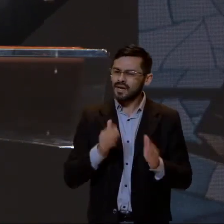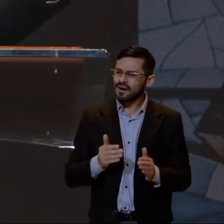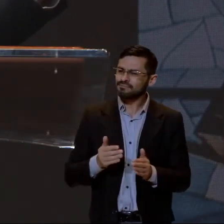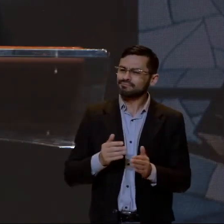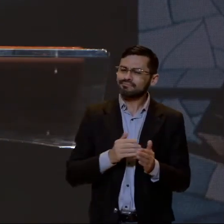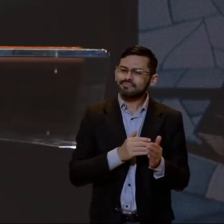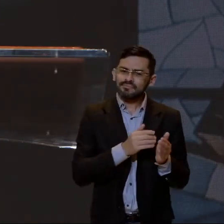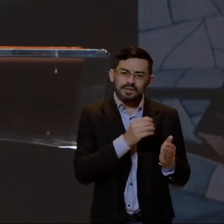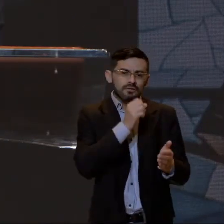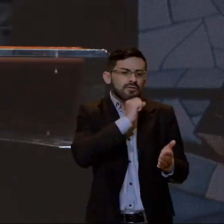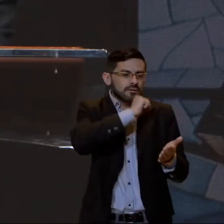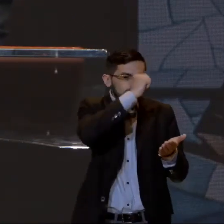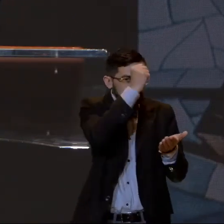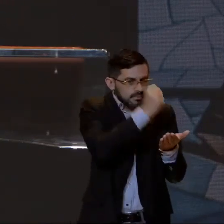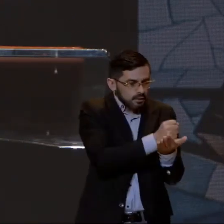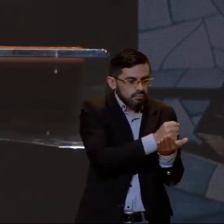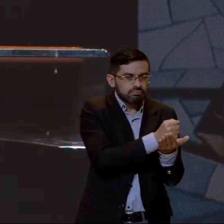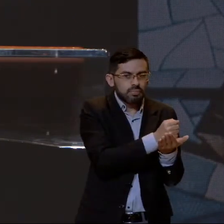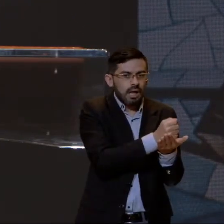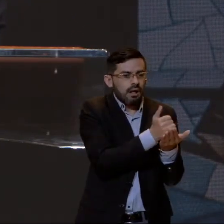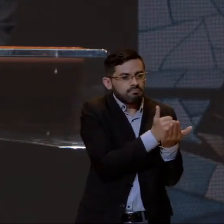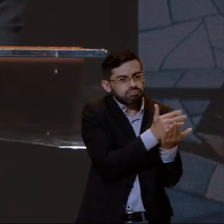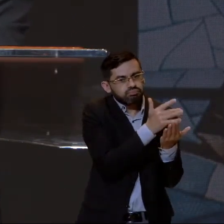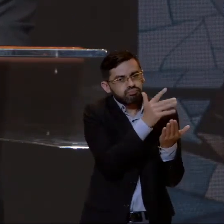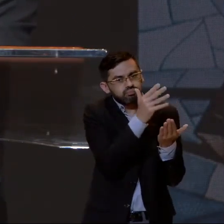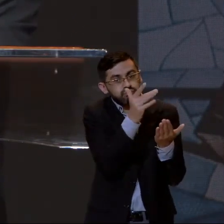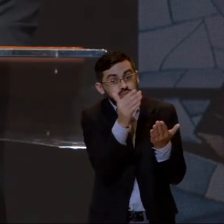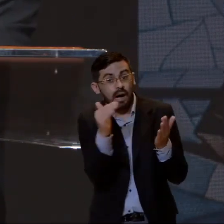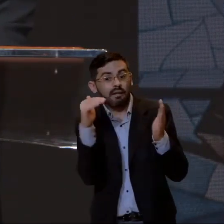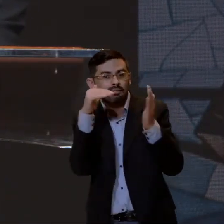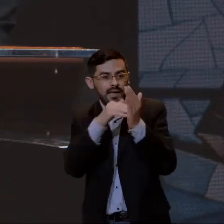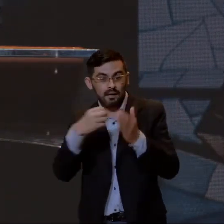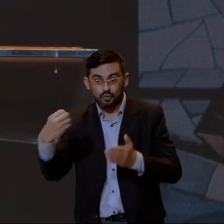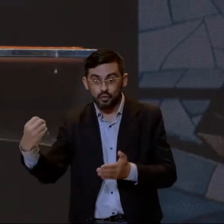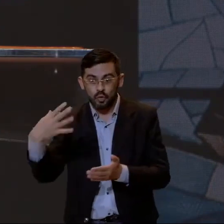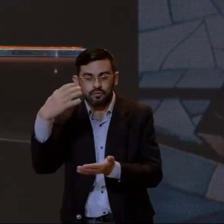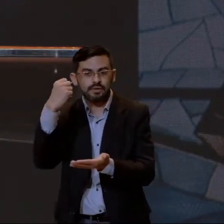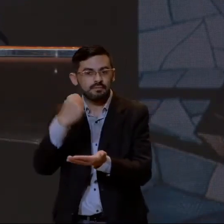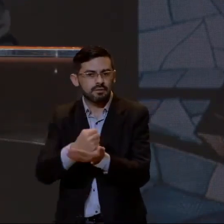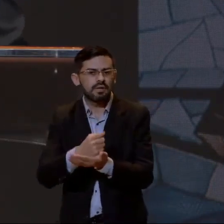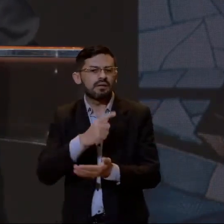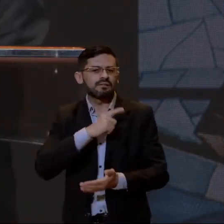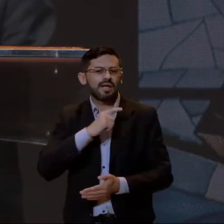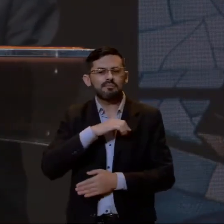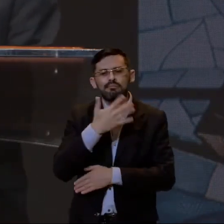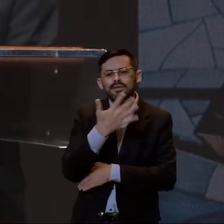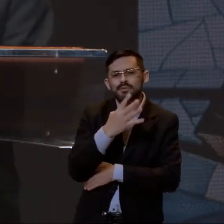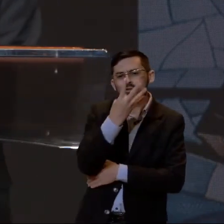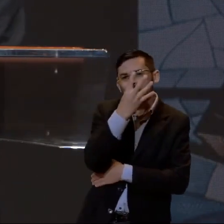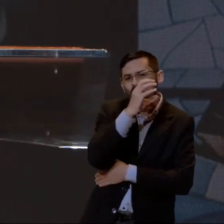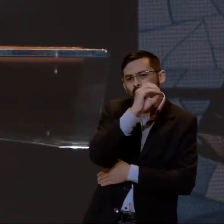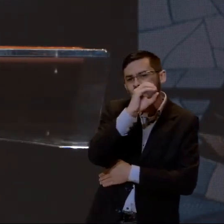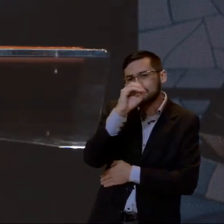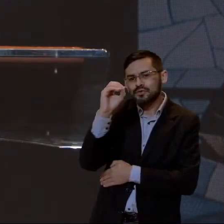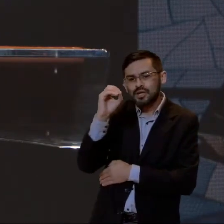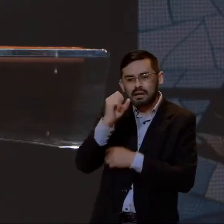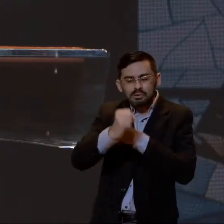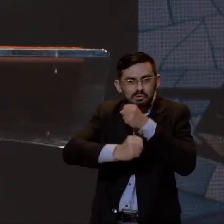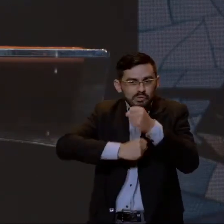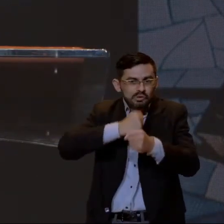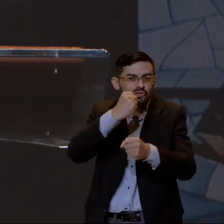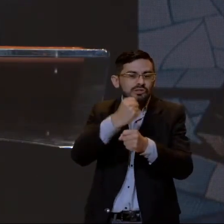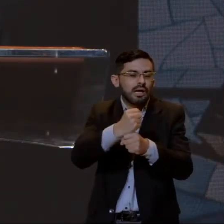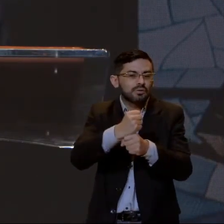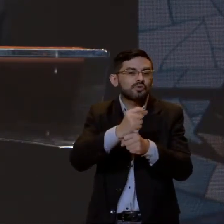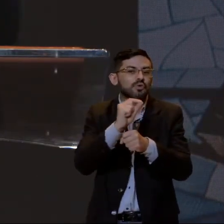página escrita no Antigo Testamento, até a primeira página do Novo Testamento, há cerca de 400 anos de história, e